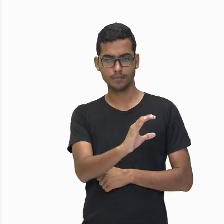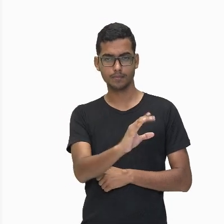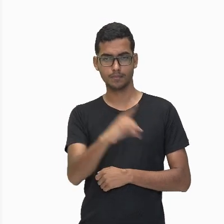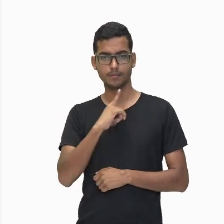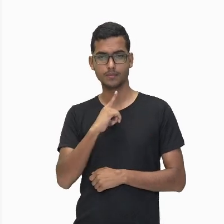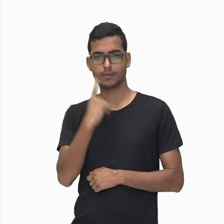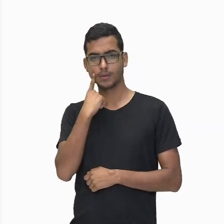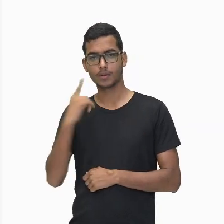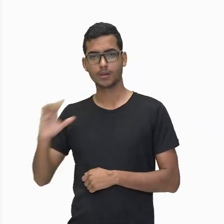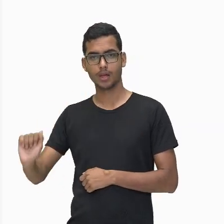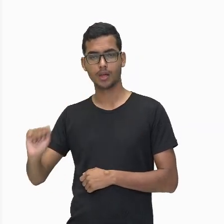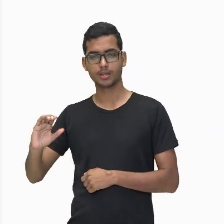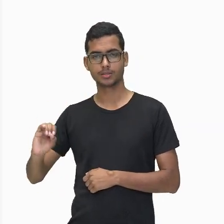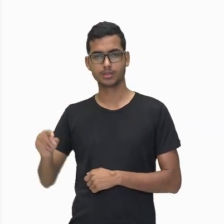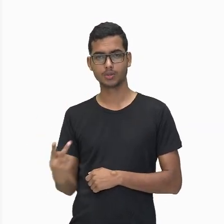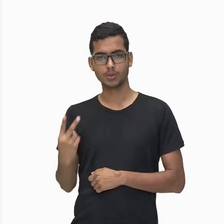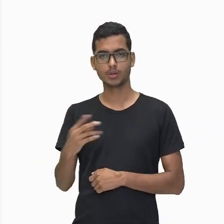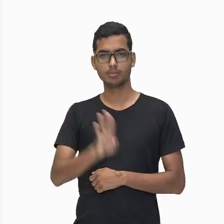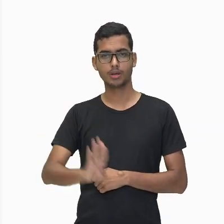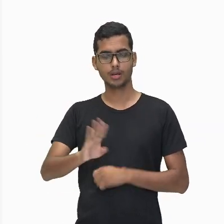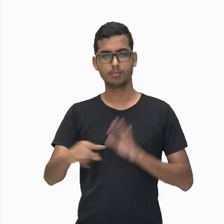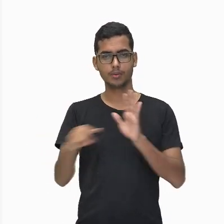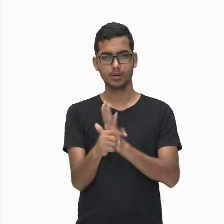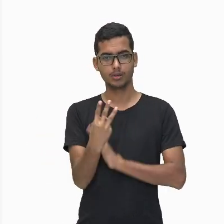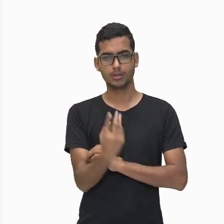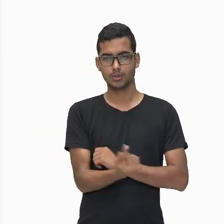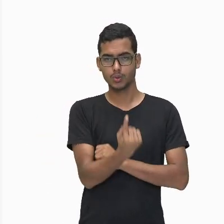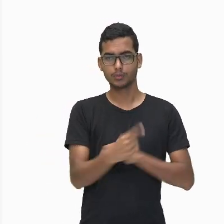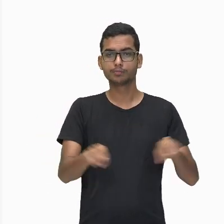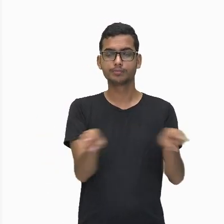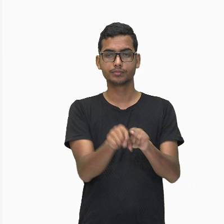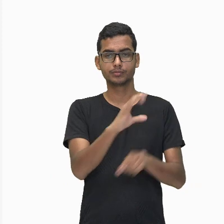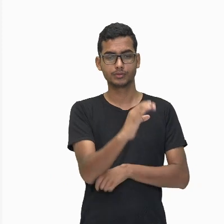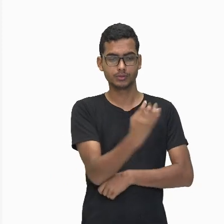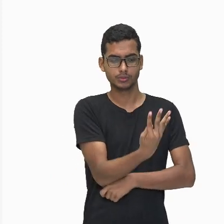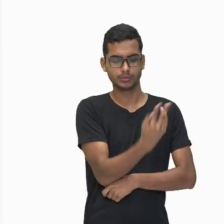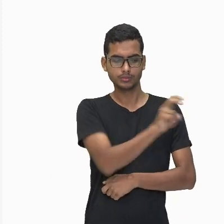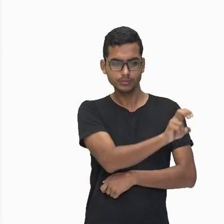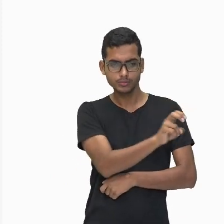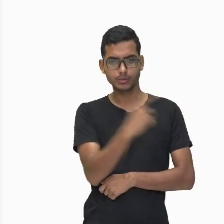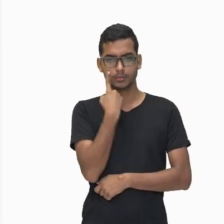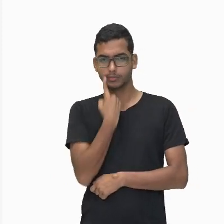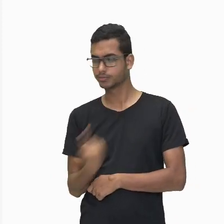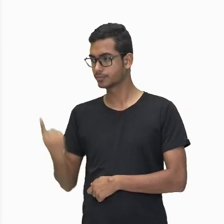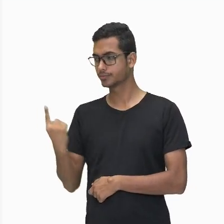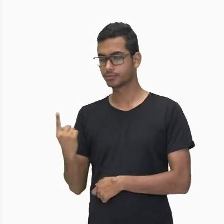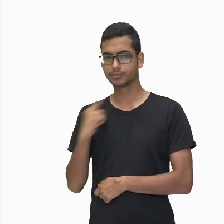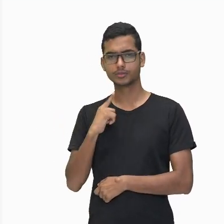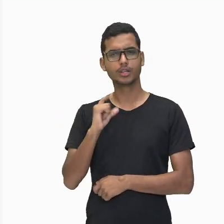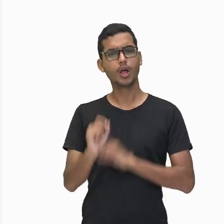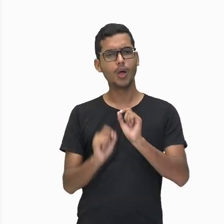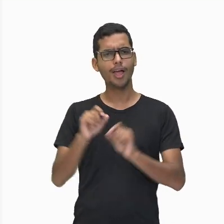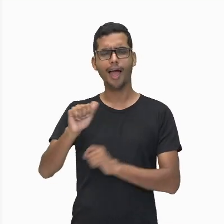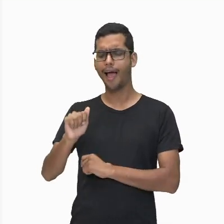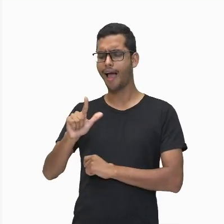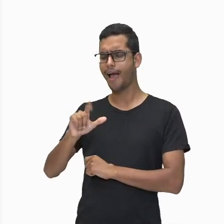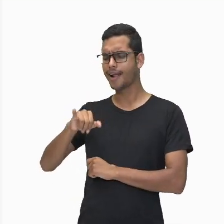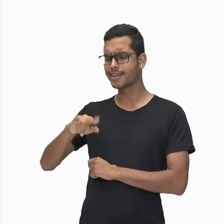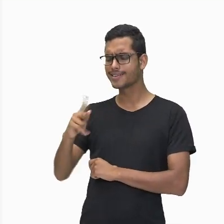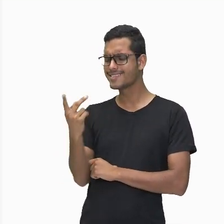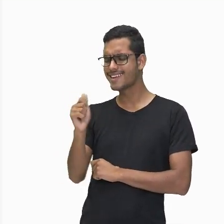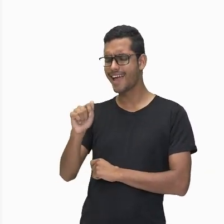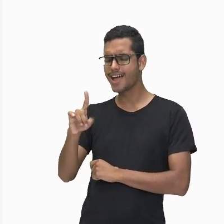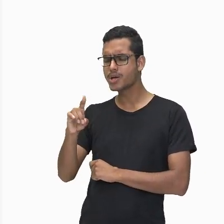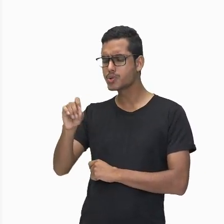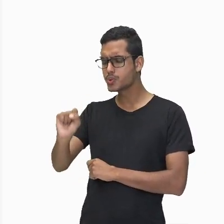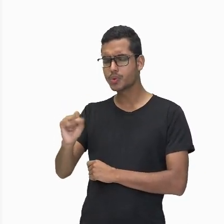2, B, menos 3 e 1 e C, 4 e 5, se eles estão alinhados. Para a gente